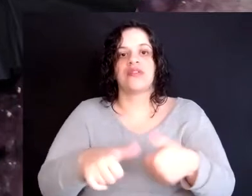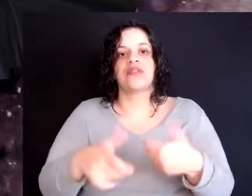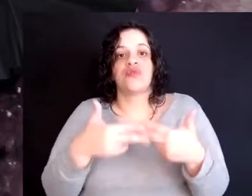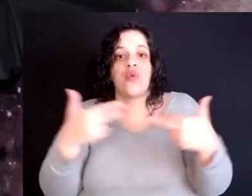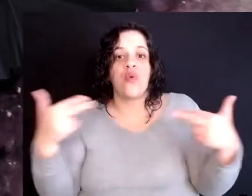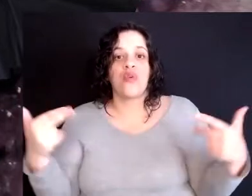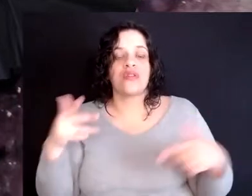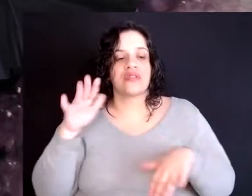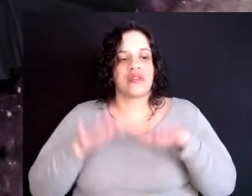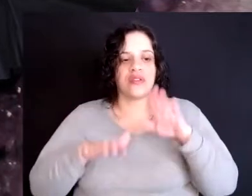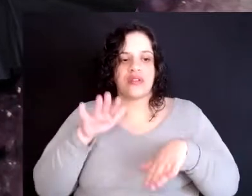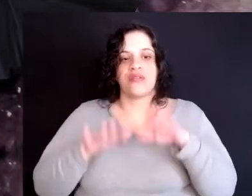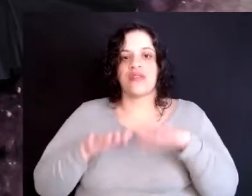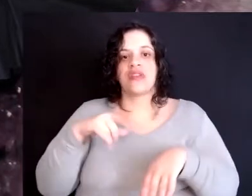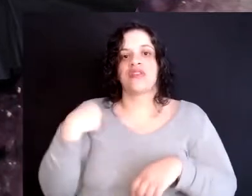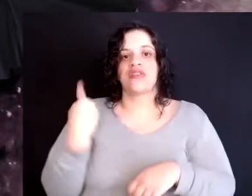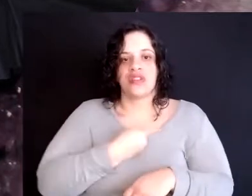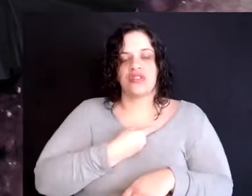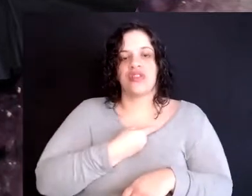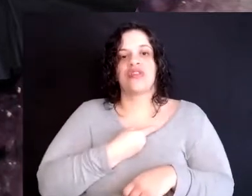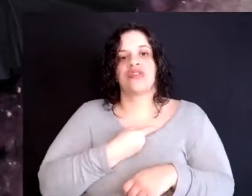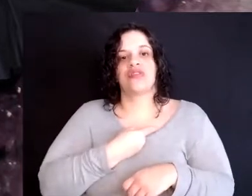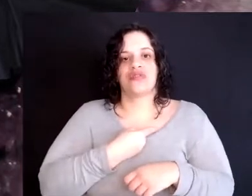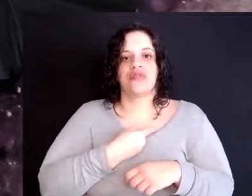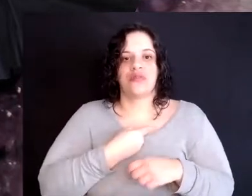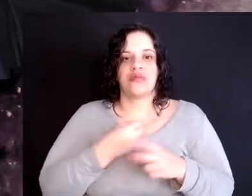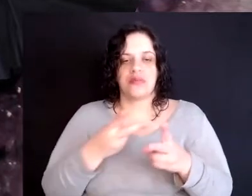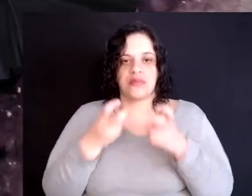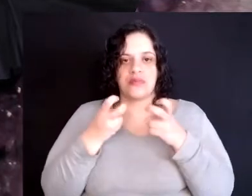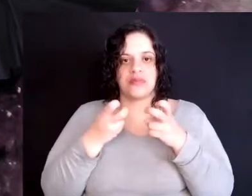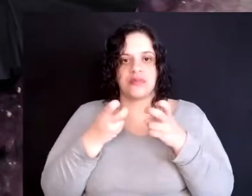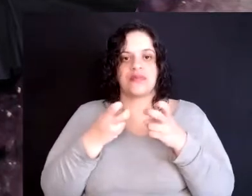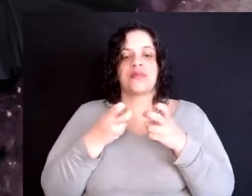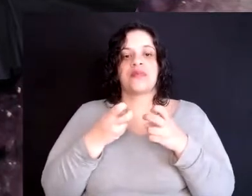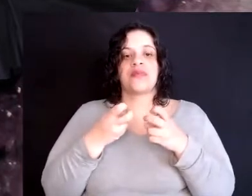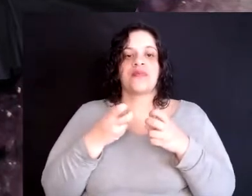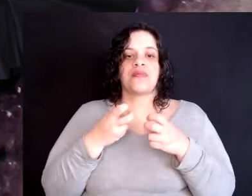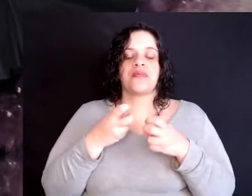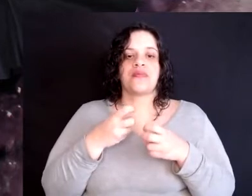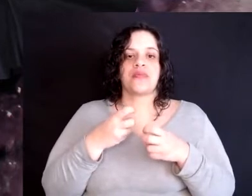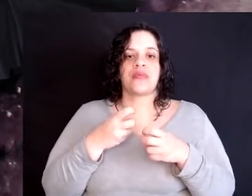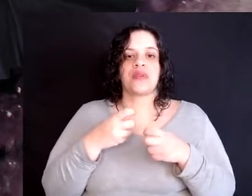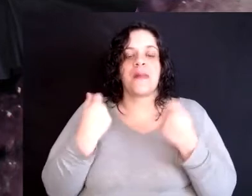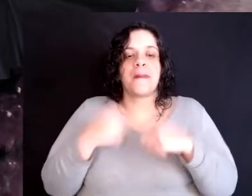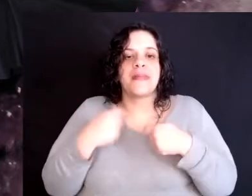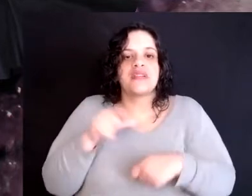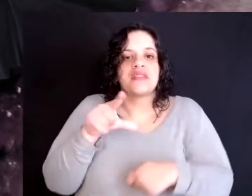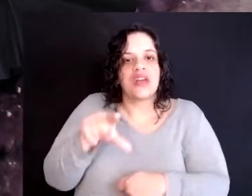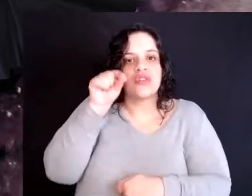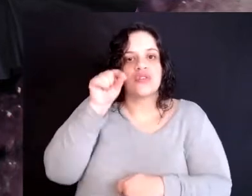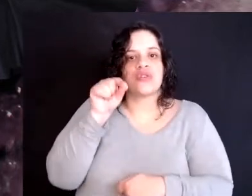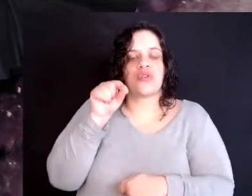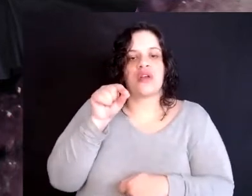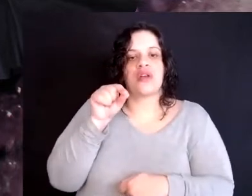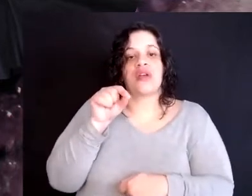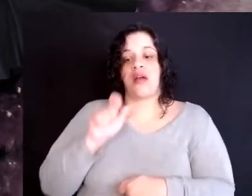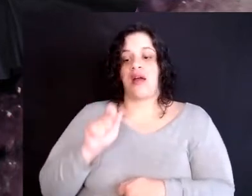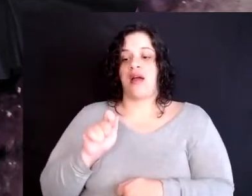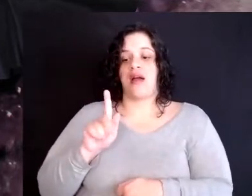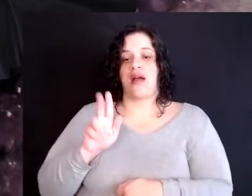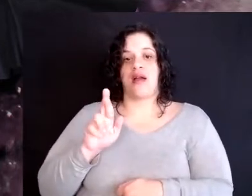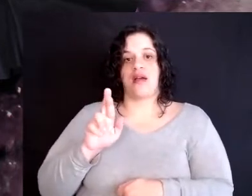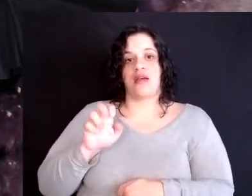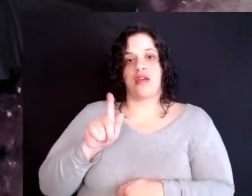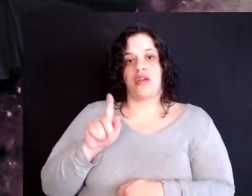Nós vamos ter a escolha de a Grégora por sol ser. E aqui nós estamos só no mundo